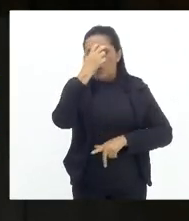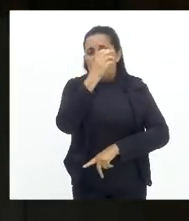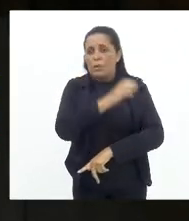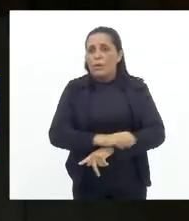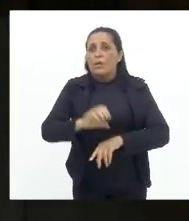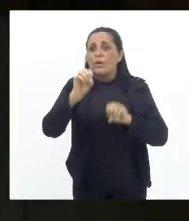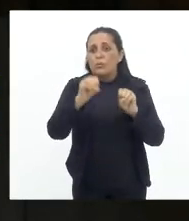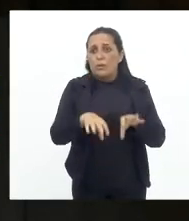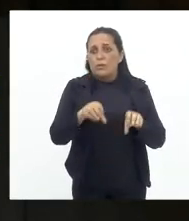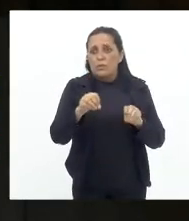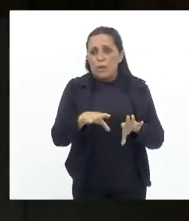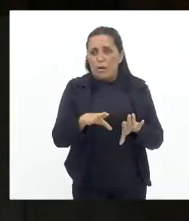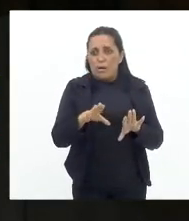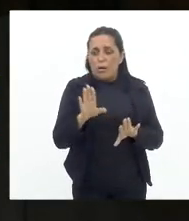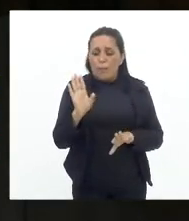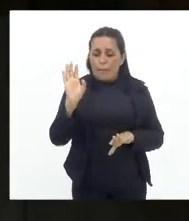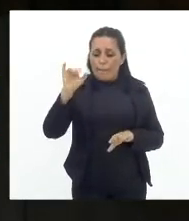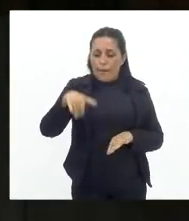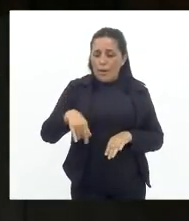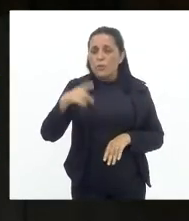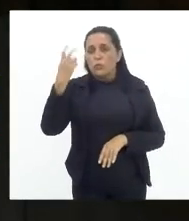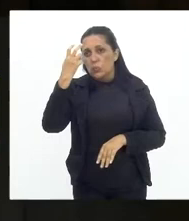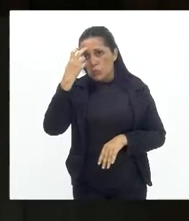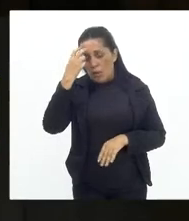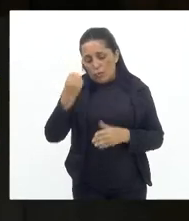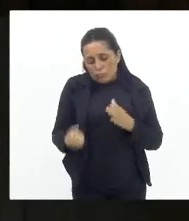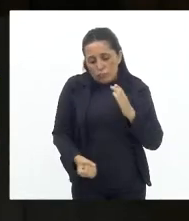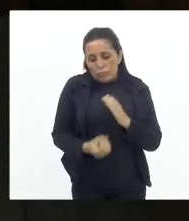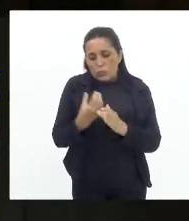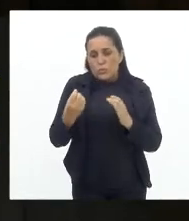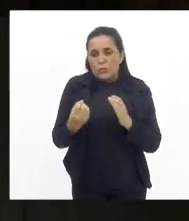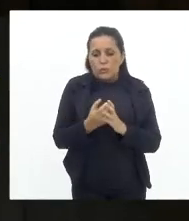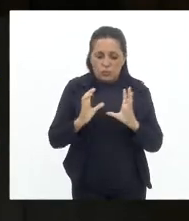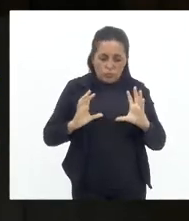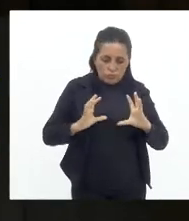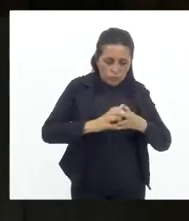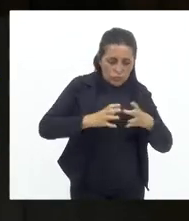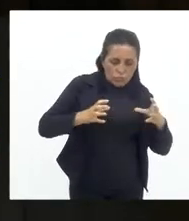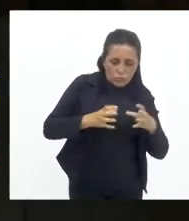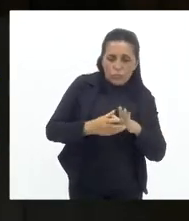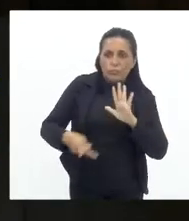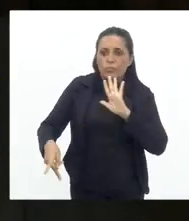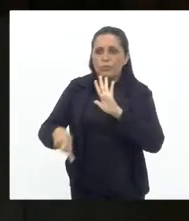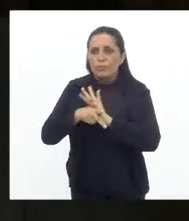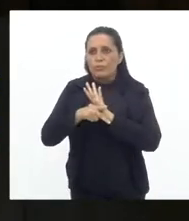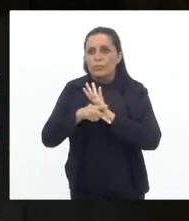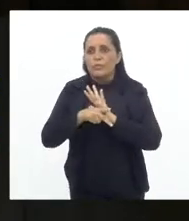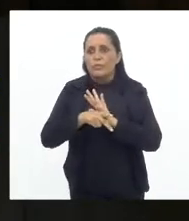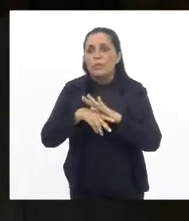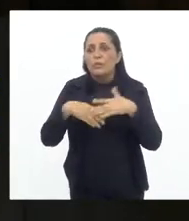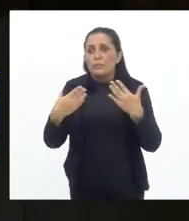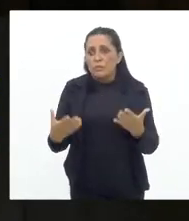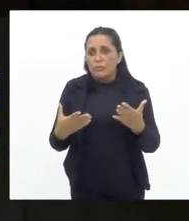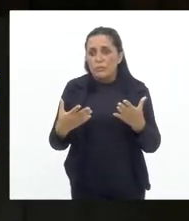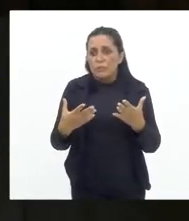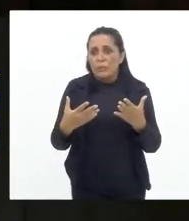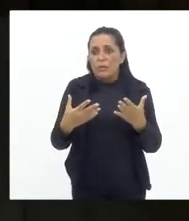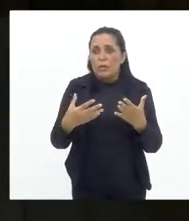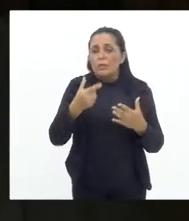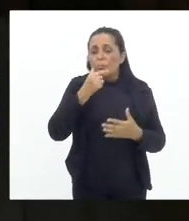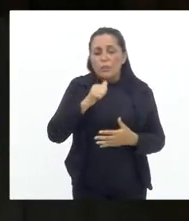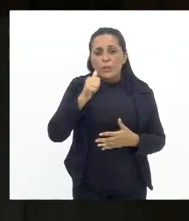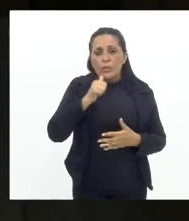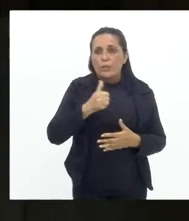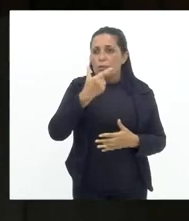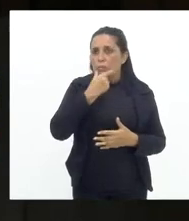pelo direito aos bens culturais são produzidos coletivamente e devem ser apropriados coletivamente inclusive por adolescente